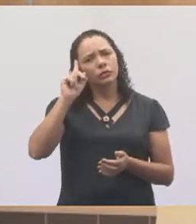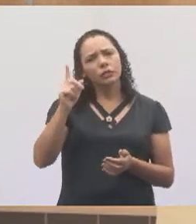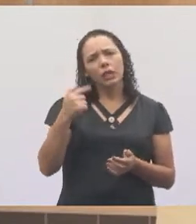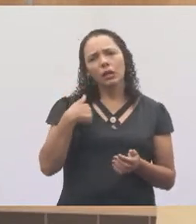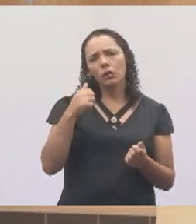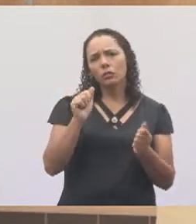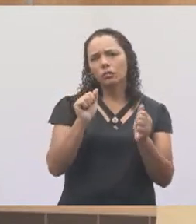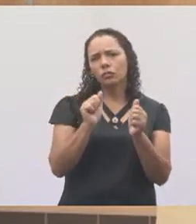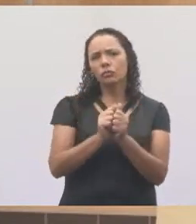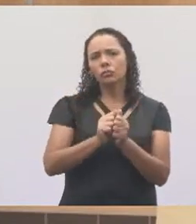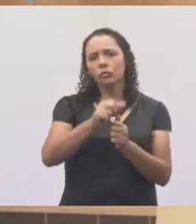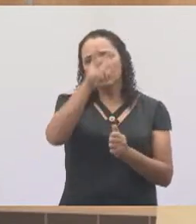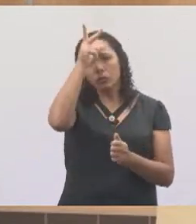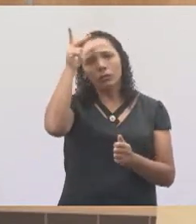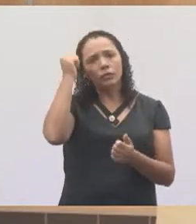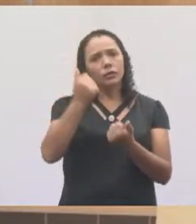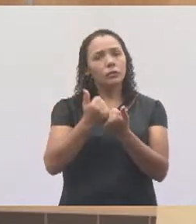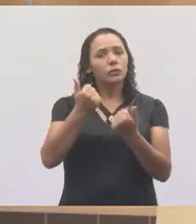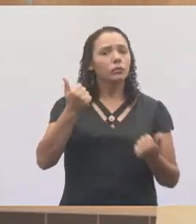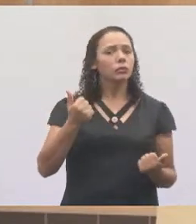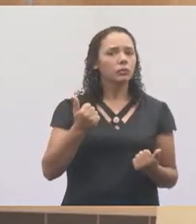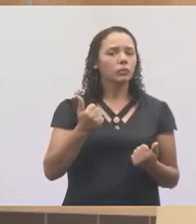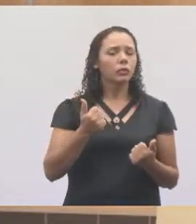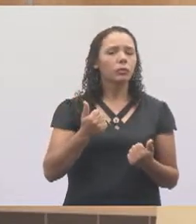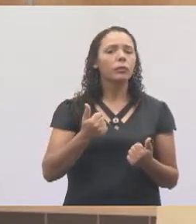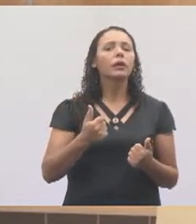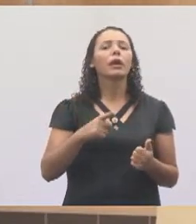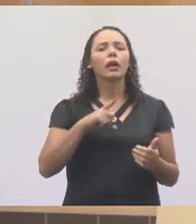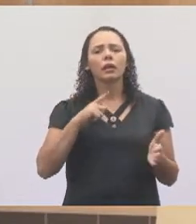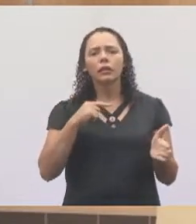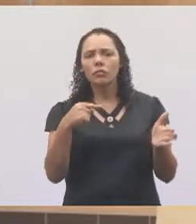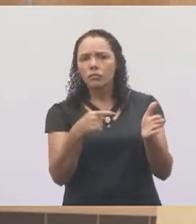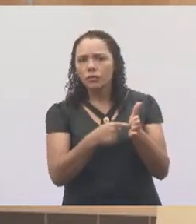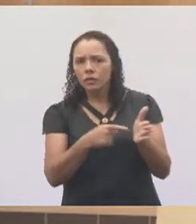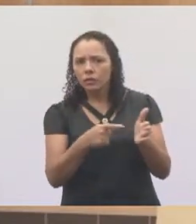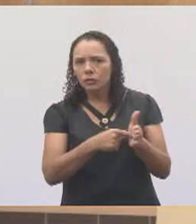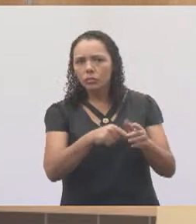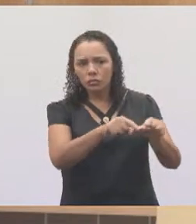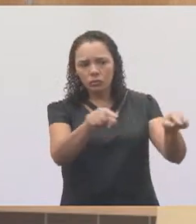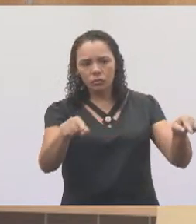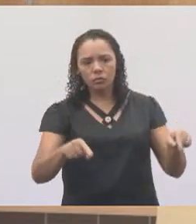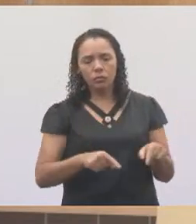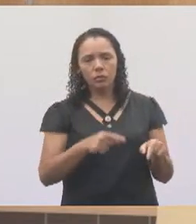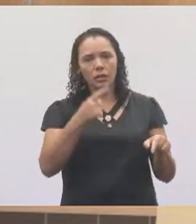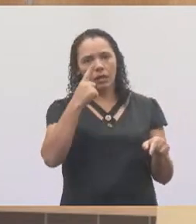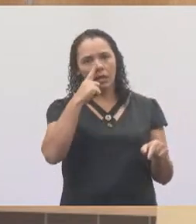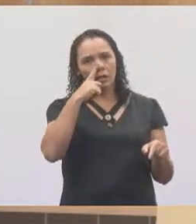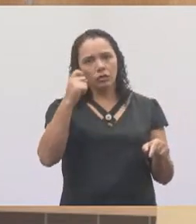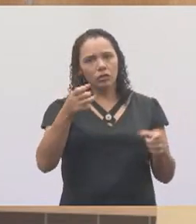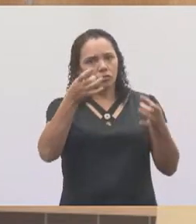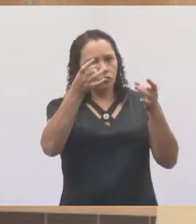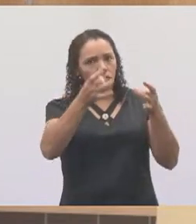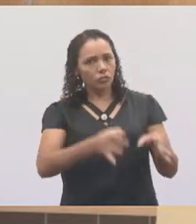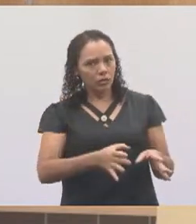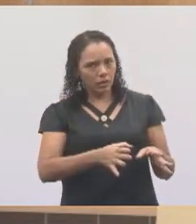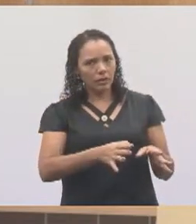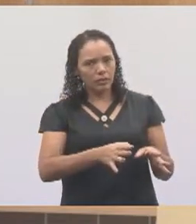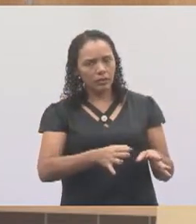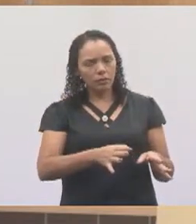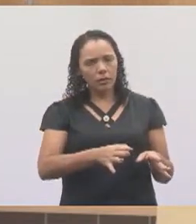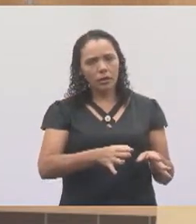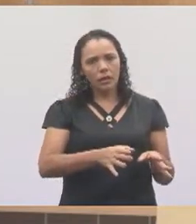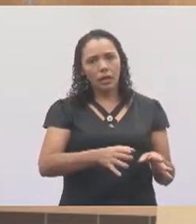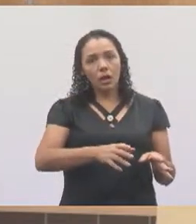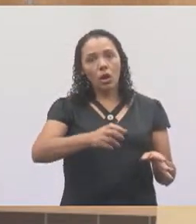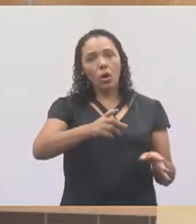uma denúncia lá no aterro, e o proprietário do aterro dizendo que eu estava jogando